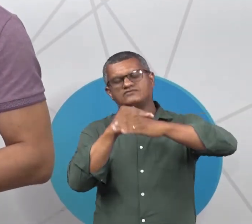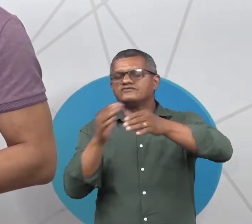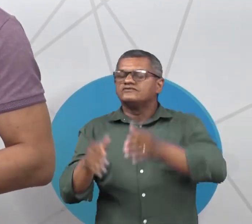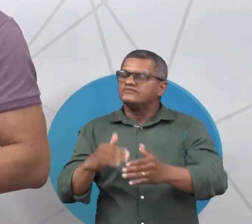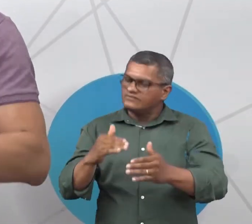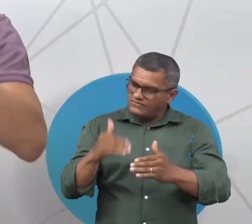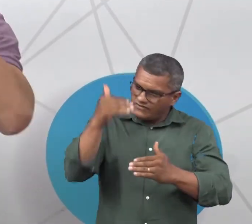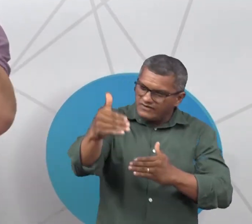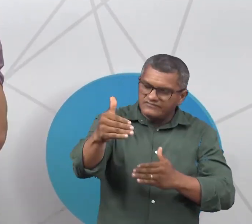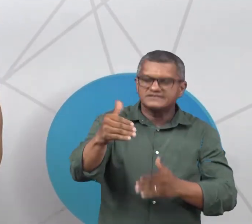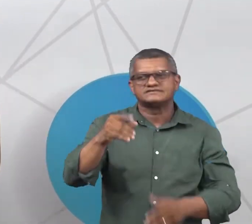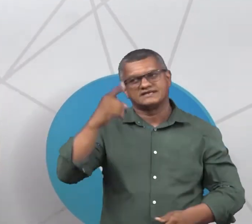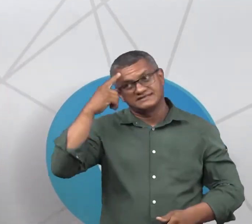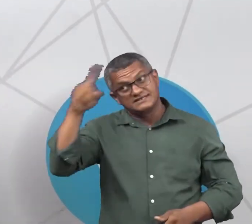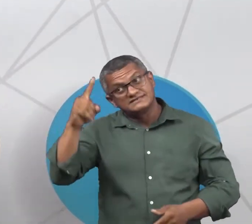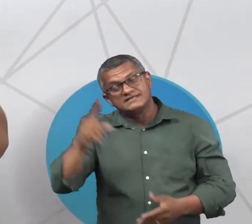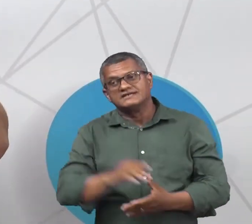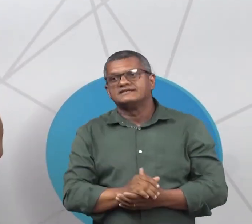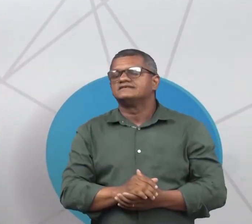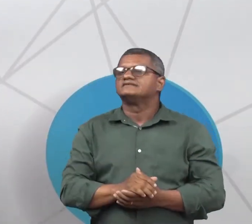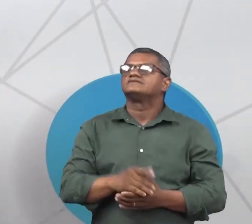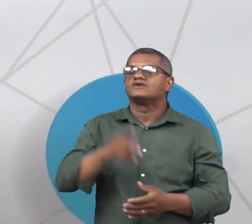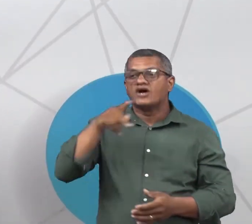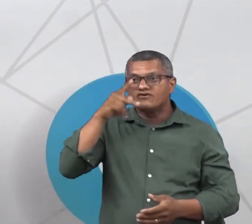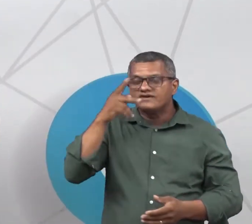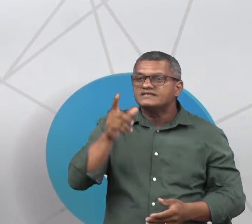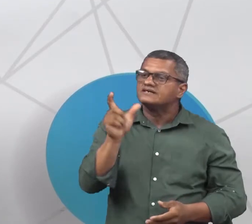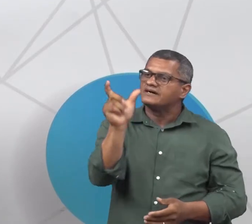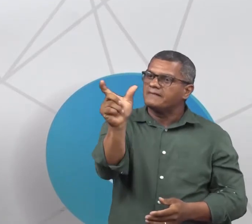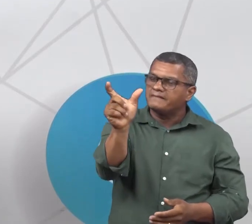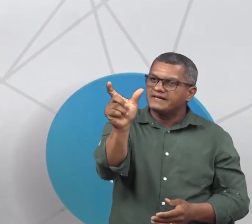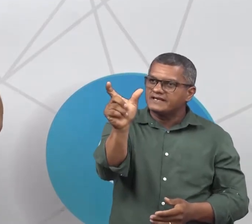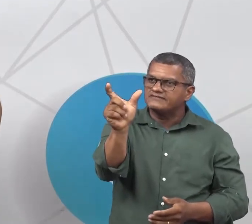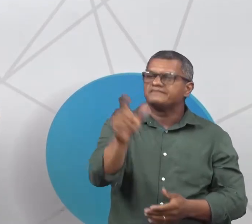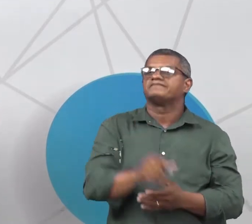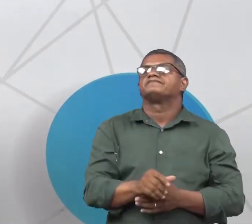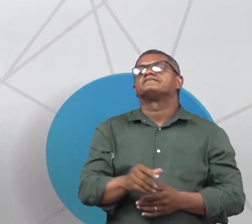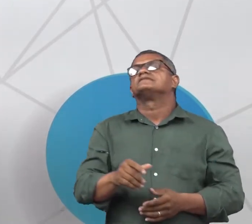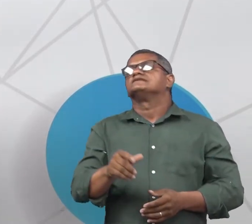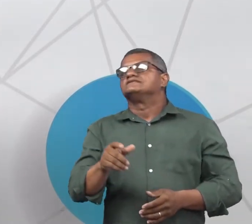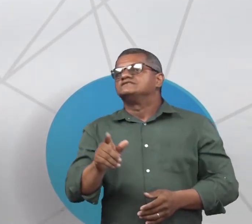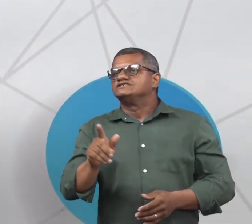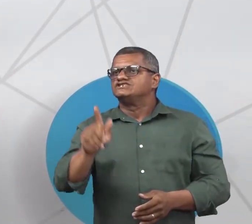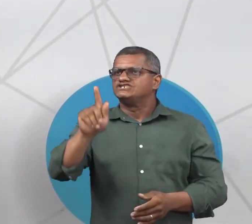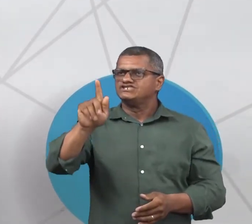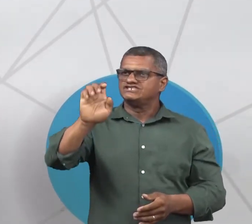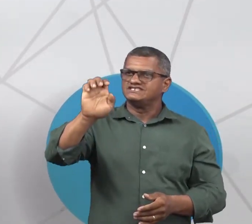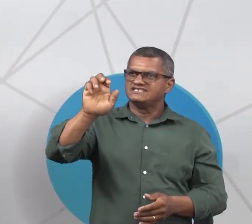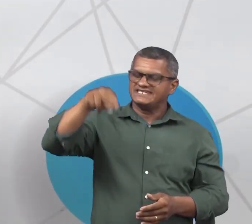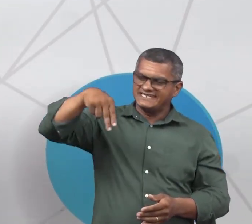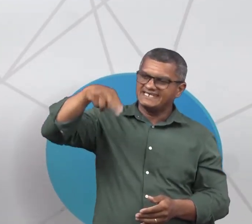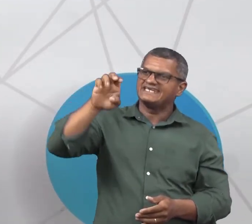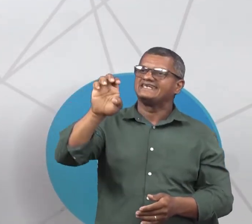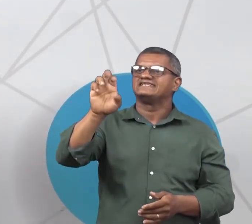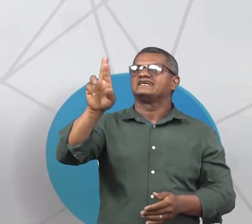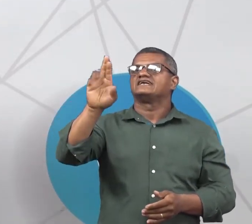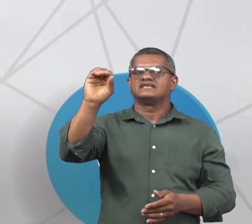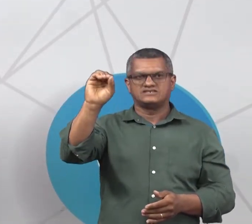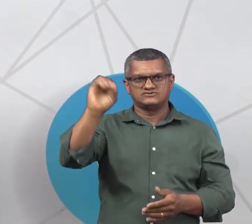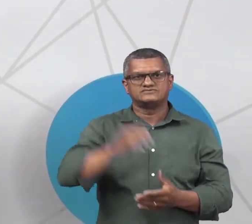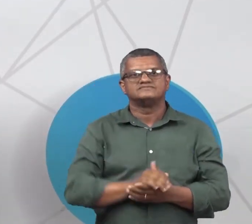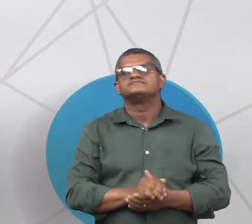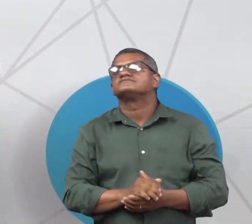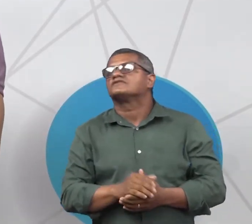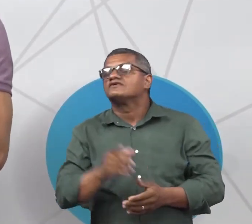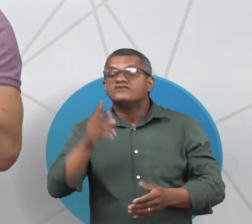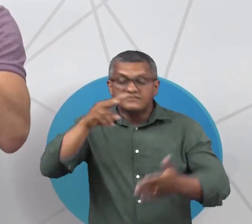avançar na nossa ideia? Eu citei agora há pouco uma palavrinha que foi a palavra gênero. Vamos acompanhar a